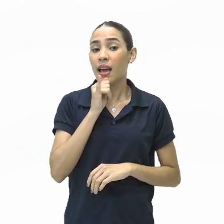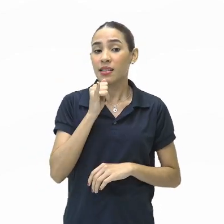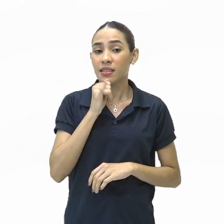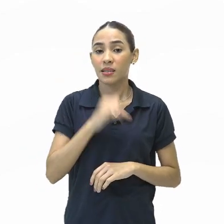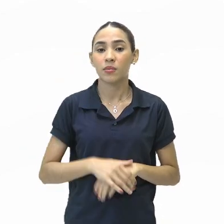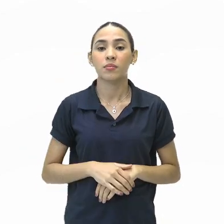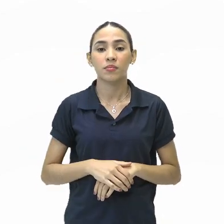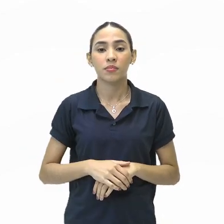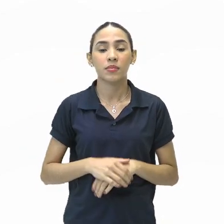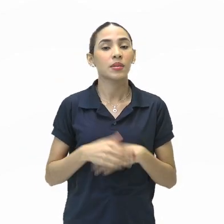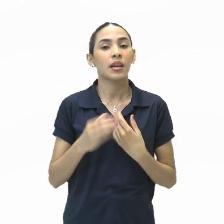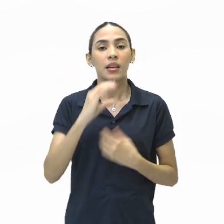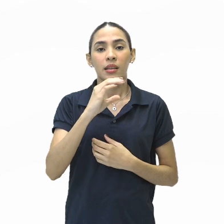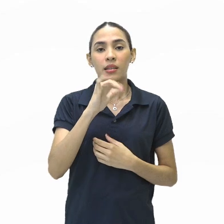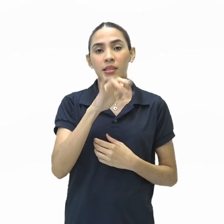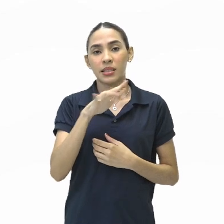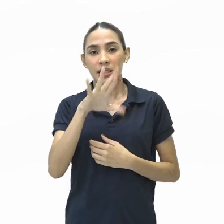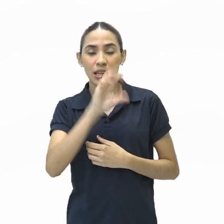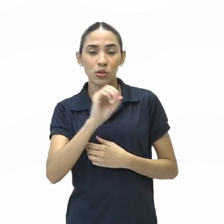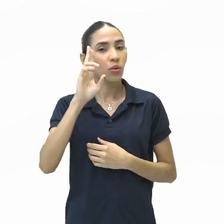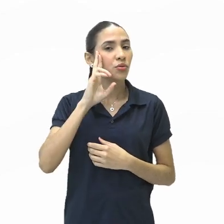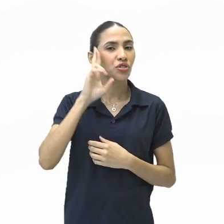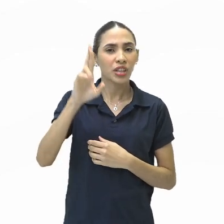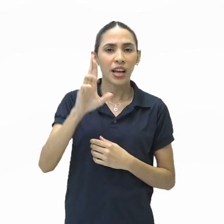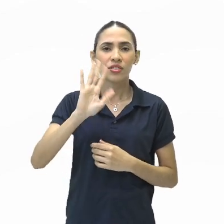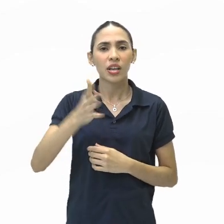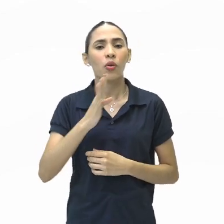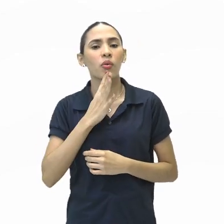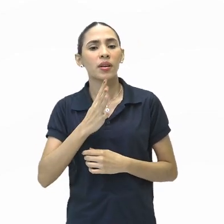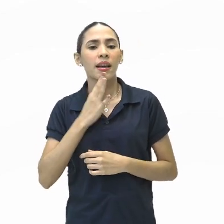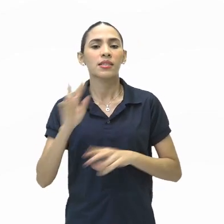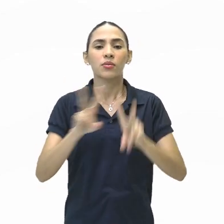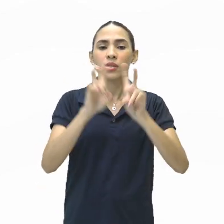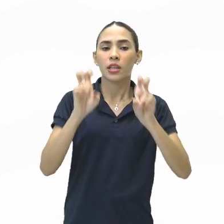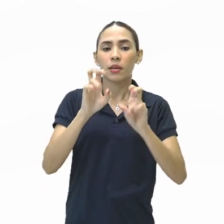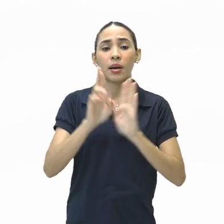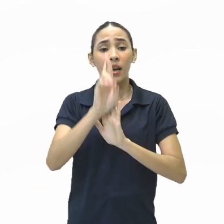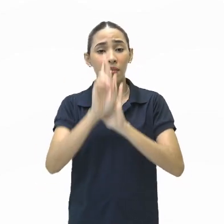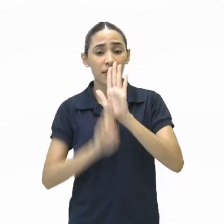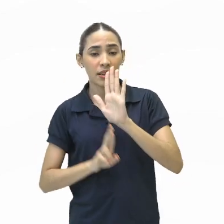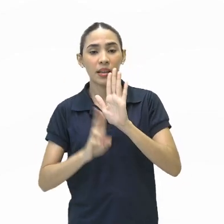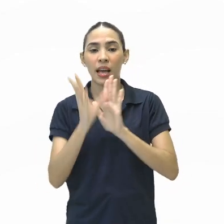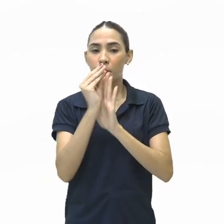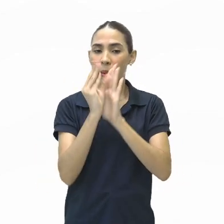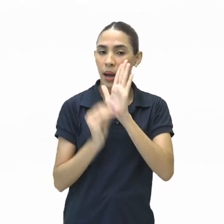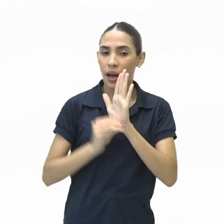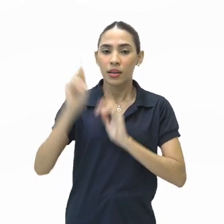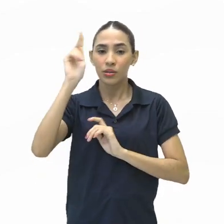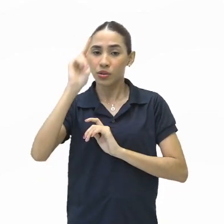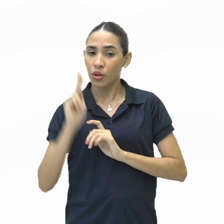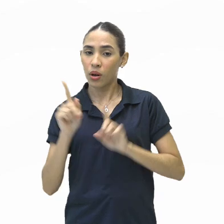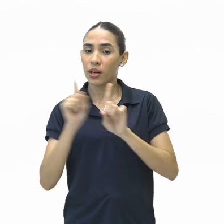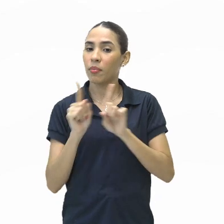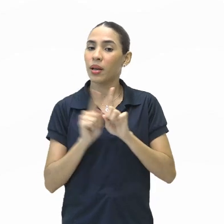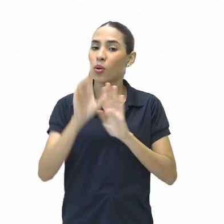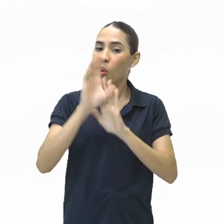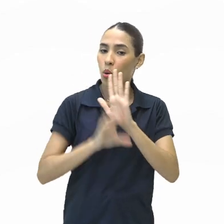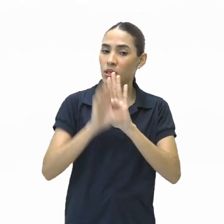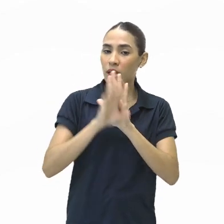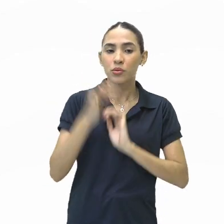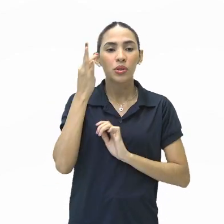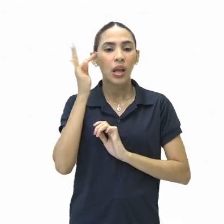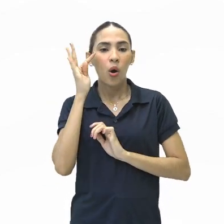para vocês, citações de autoridade, né, referências históricas, conceitos teóricos consagrados,